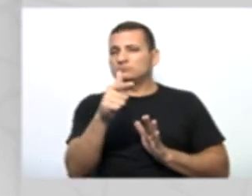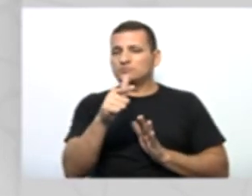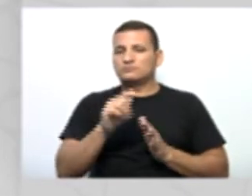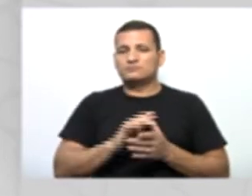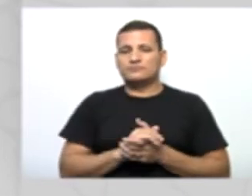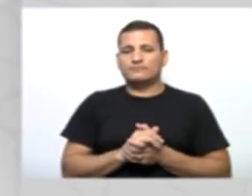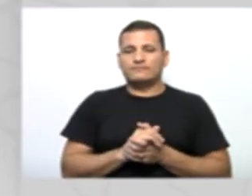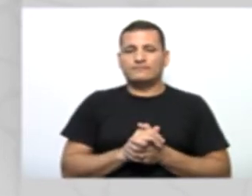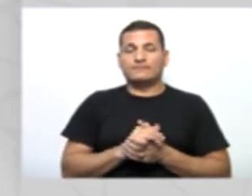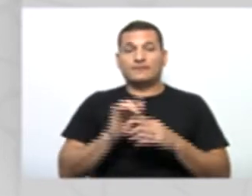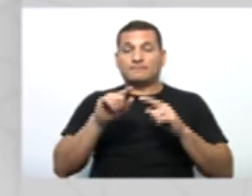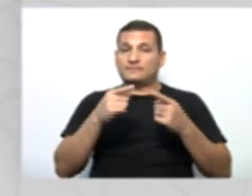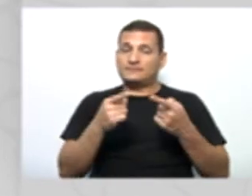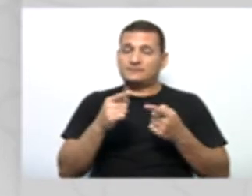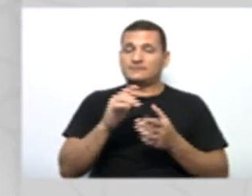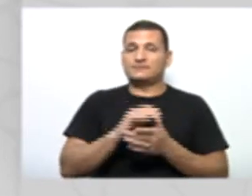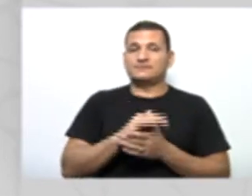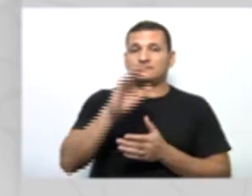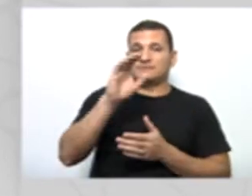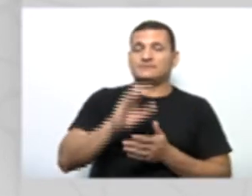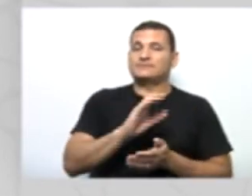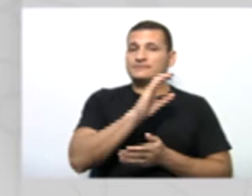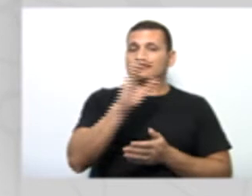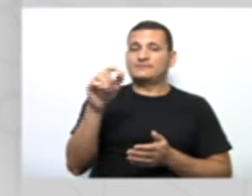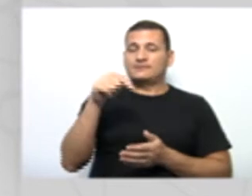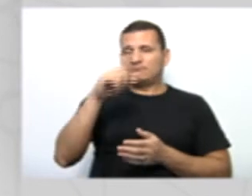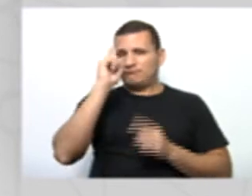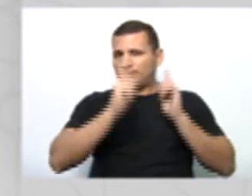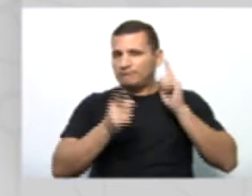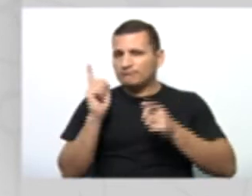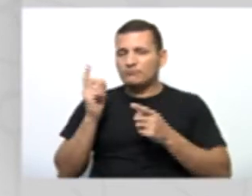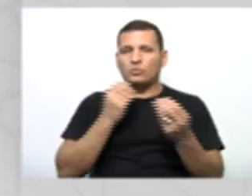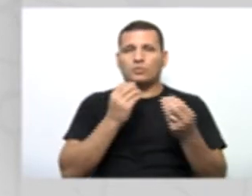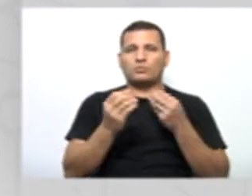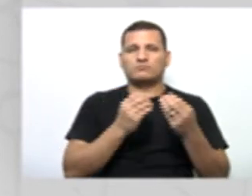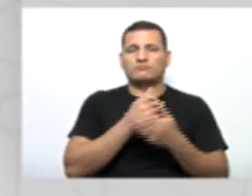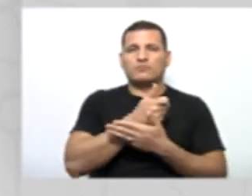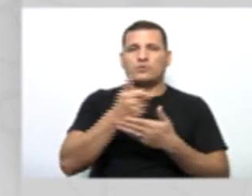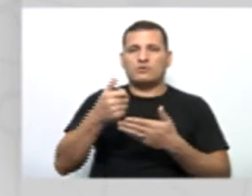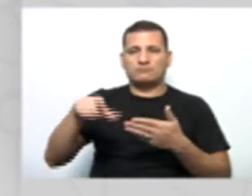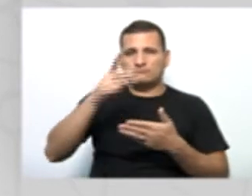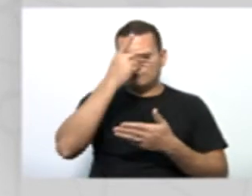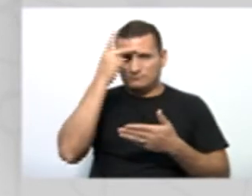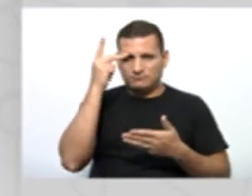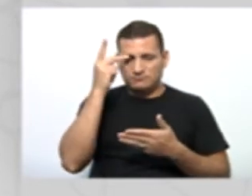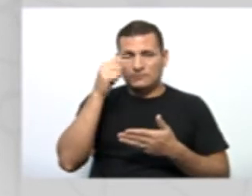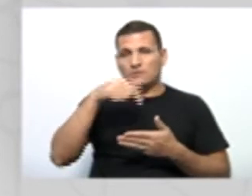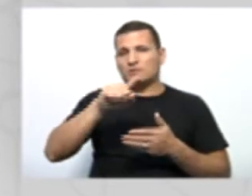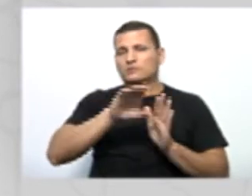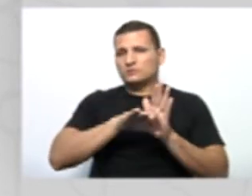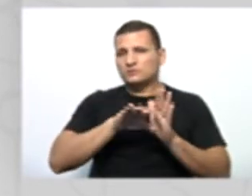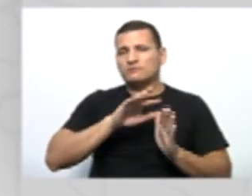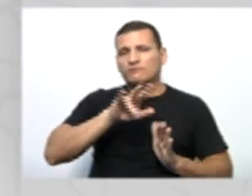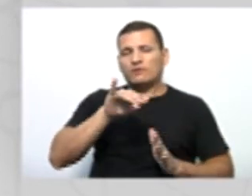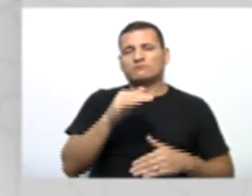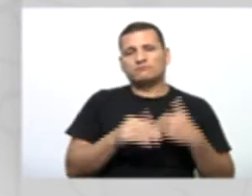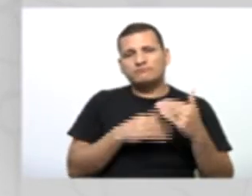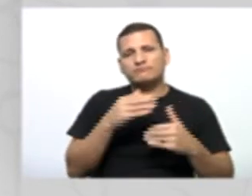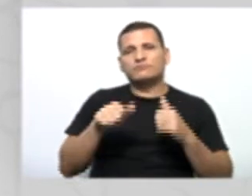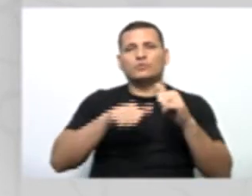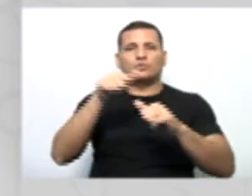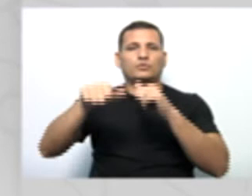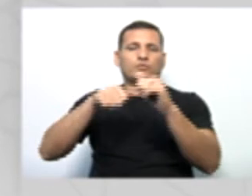em que a igreja determinava o modo de ação. E aí esses conceitos também vão mudando, o tempo